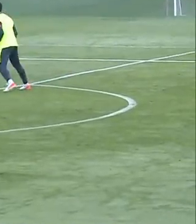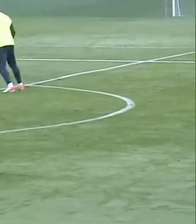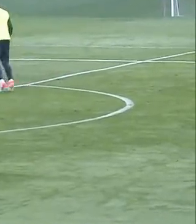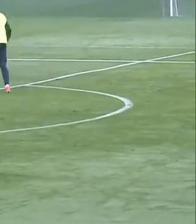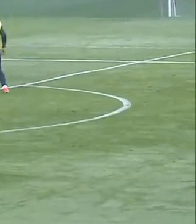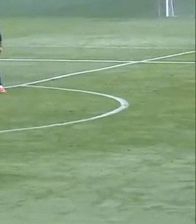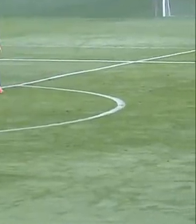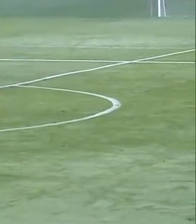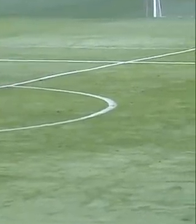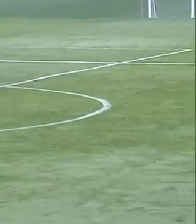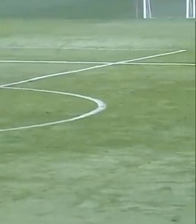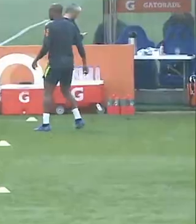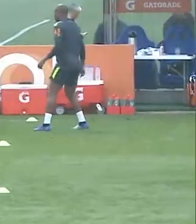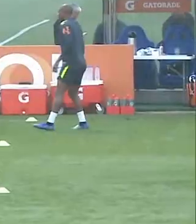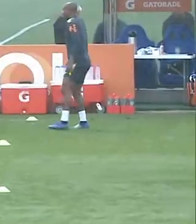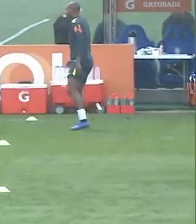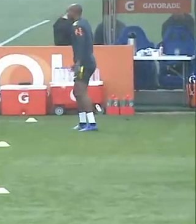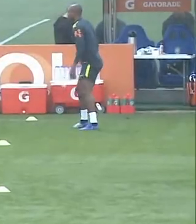Tchau.